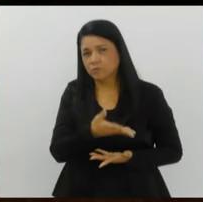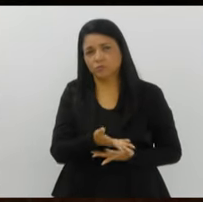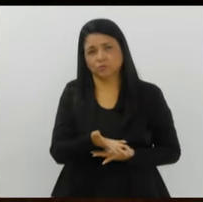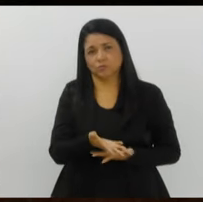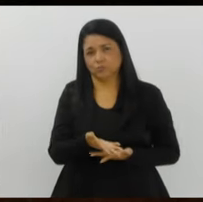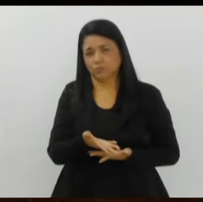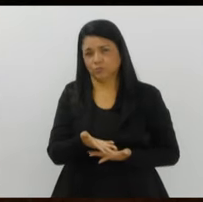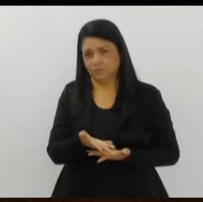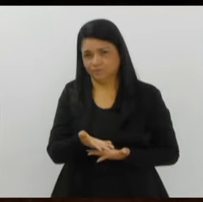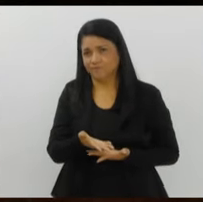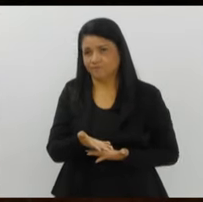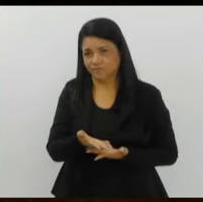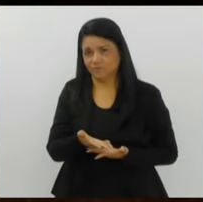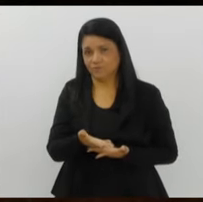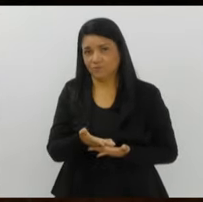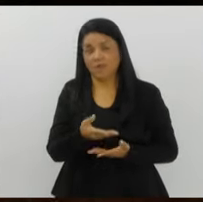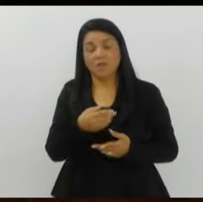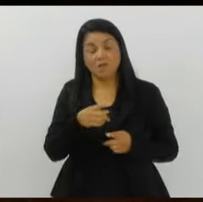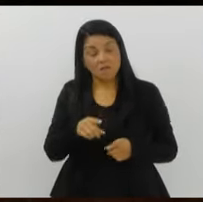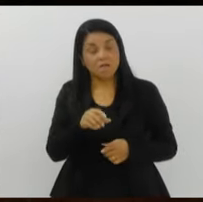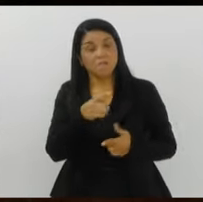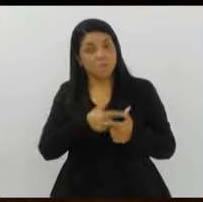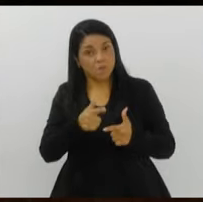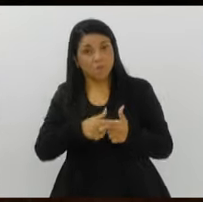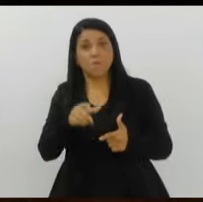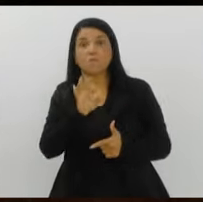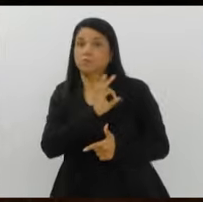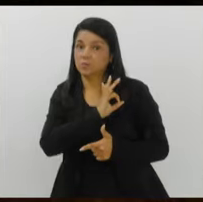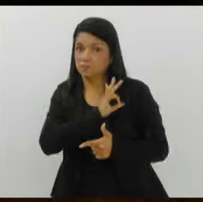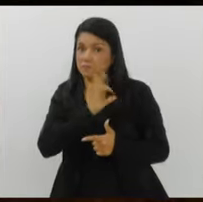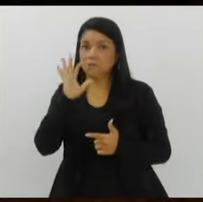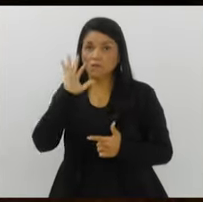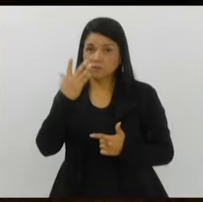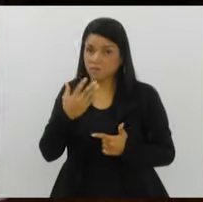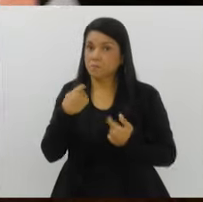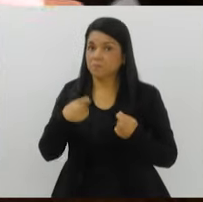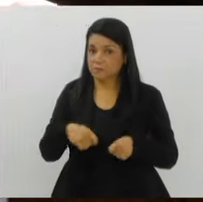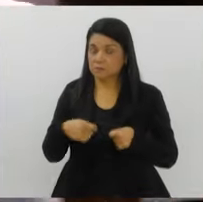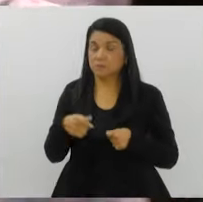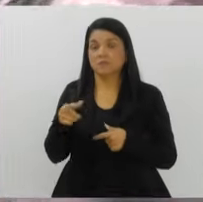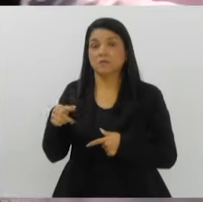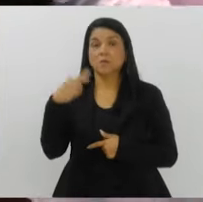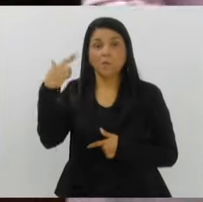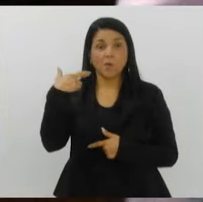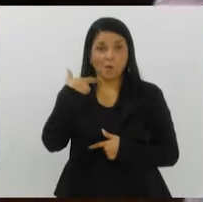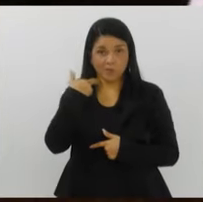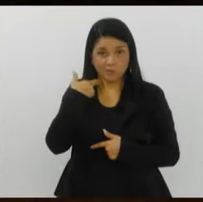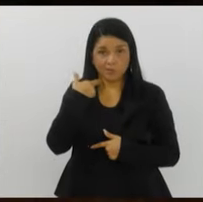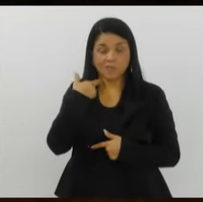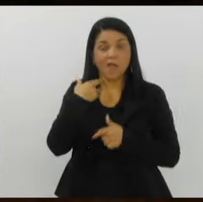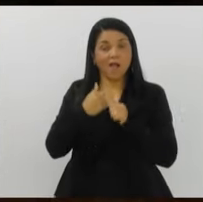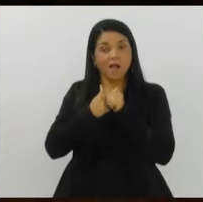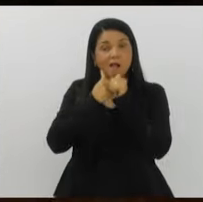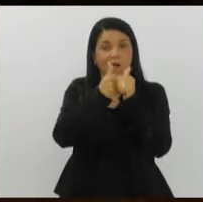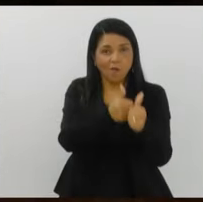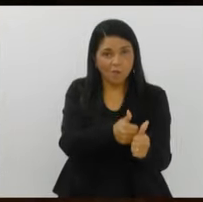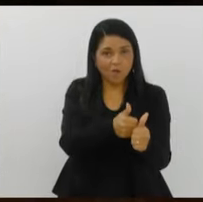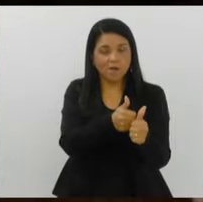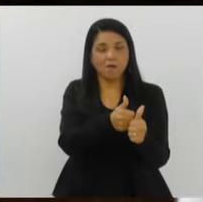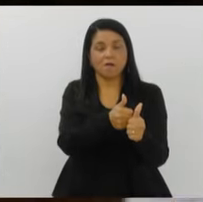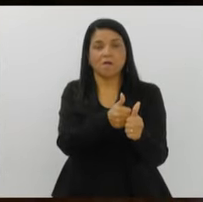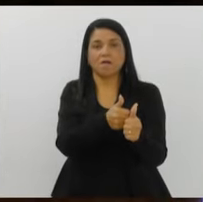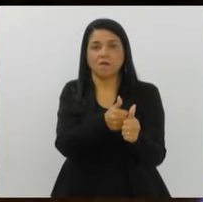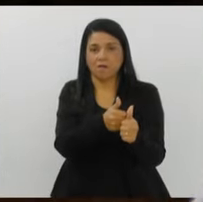que a nossa procuradoria, como bem determinou a Vossa Excelência, tem que acompanhar para e